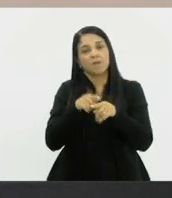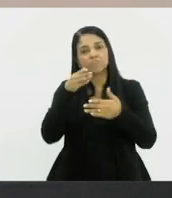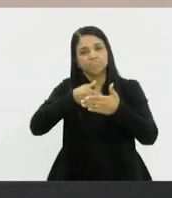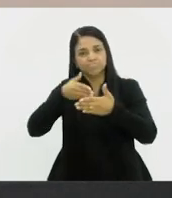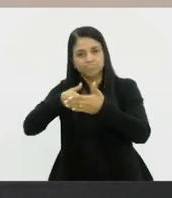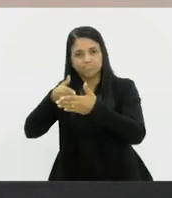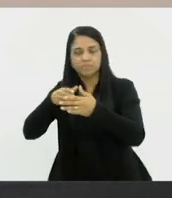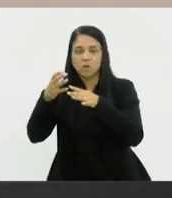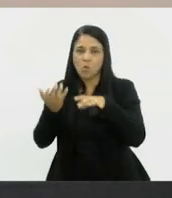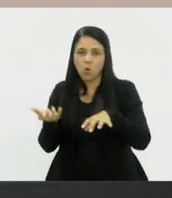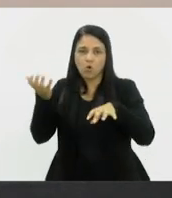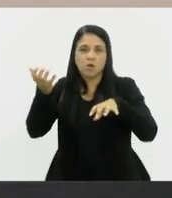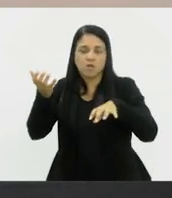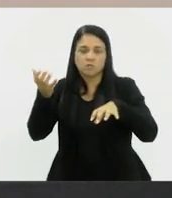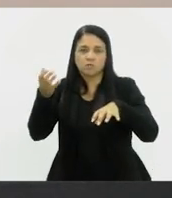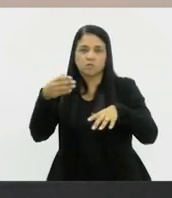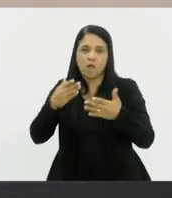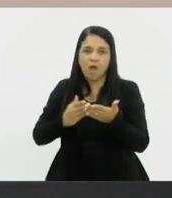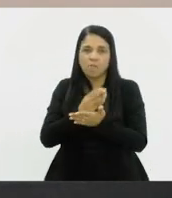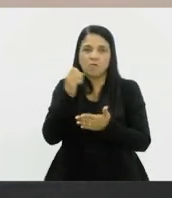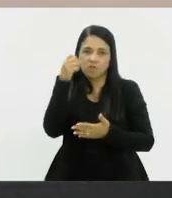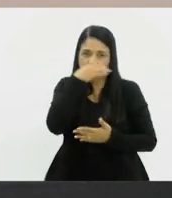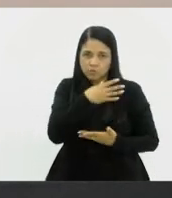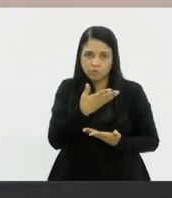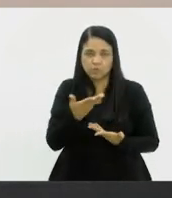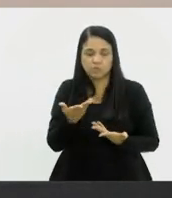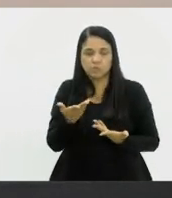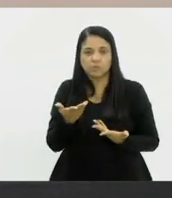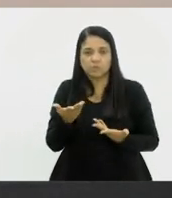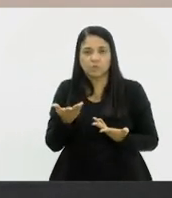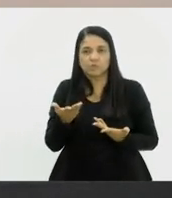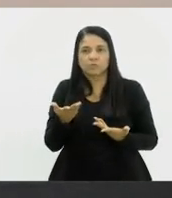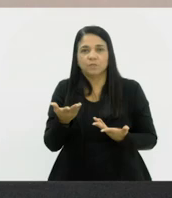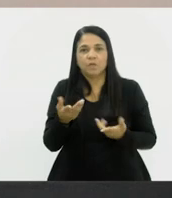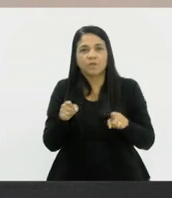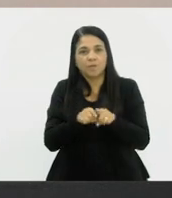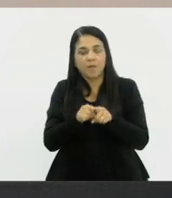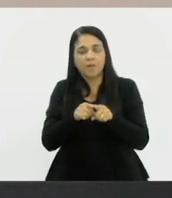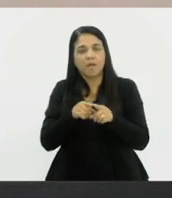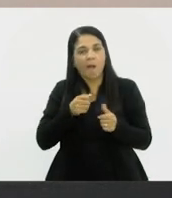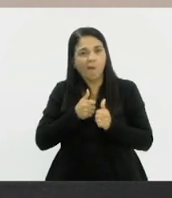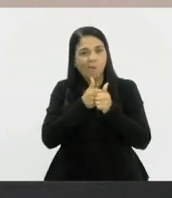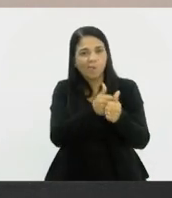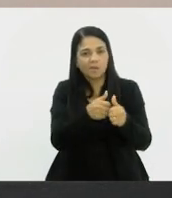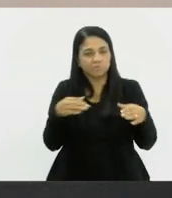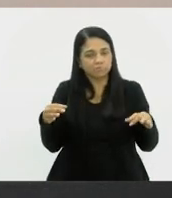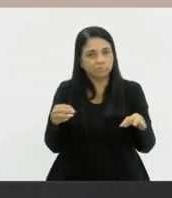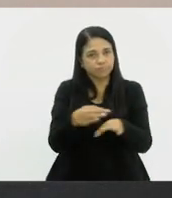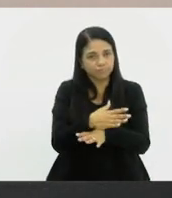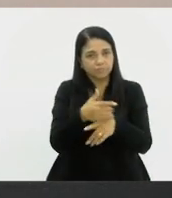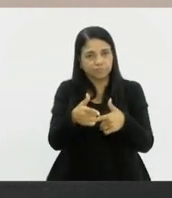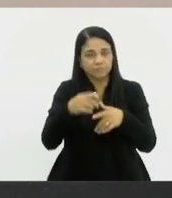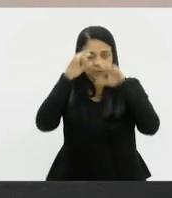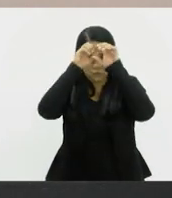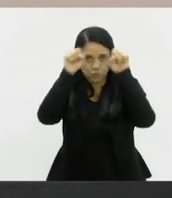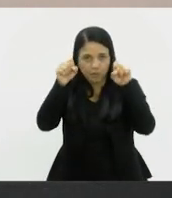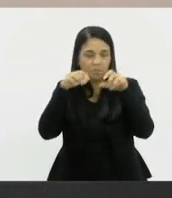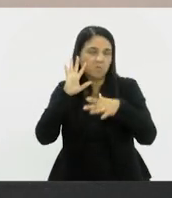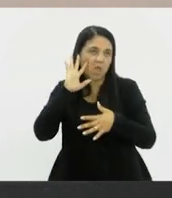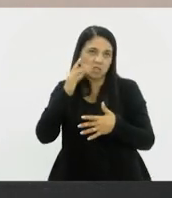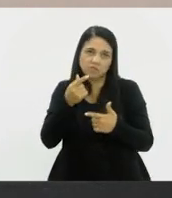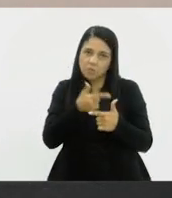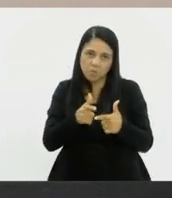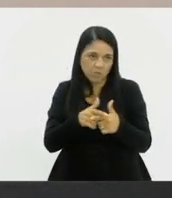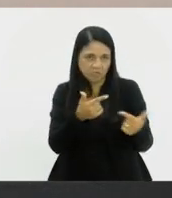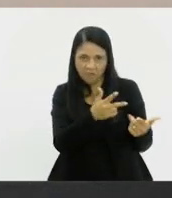o congresso aprove esse absurdo e acompanhando a conclusão desse julgamento do supremo que não vai resolver o problema